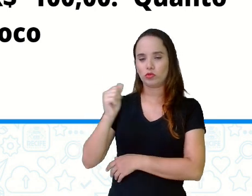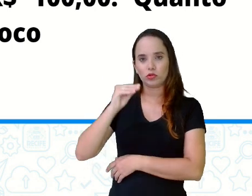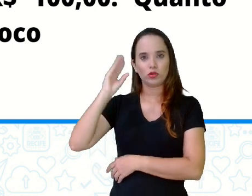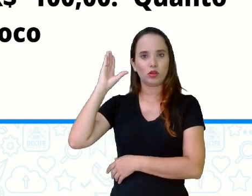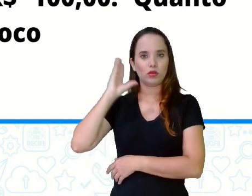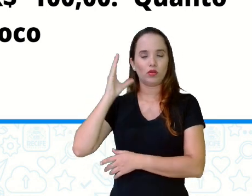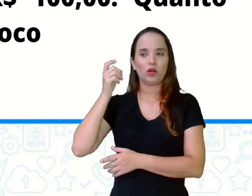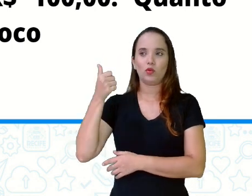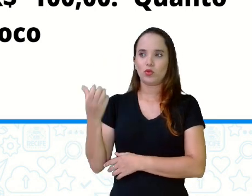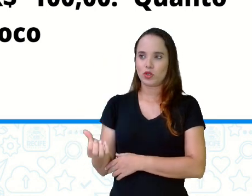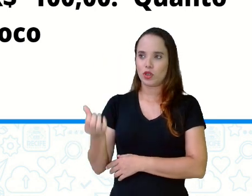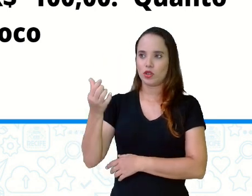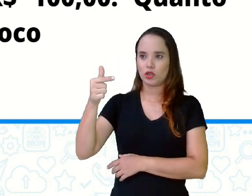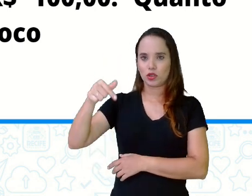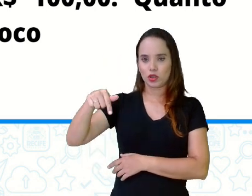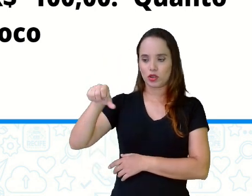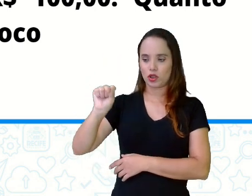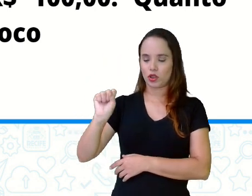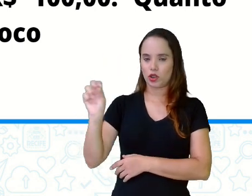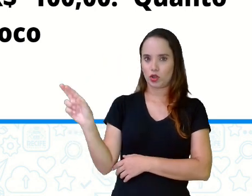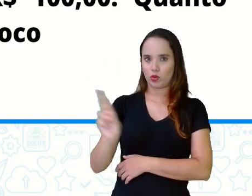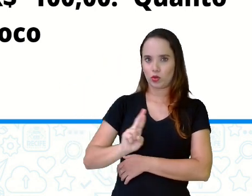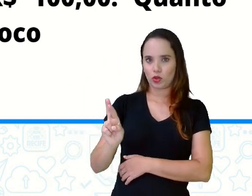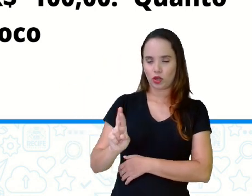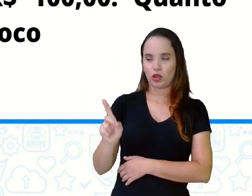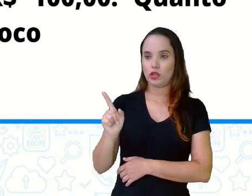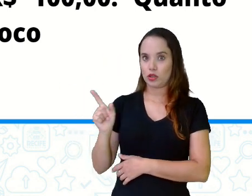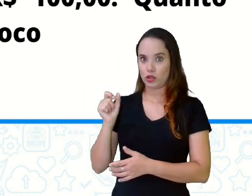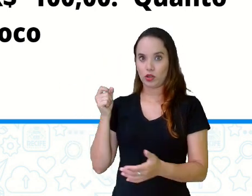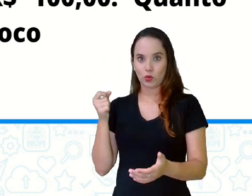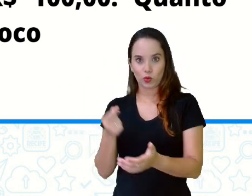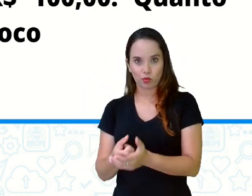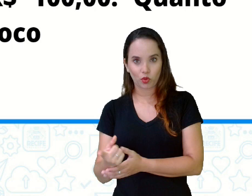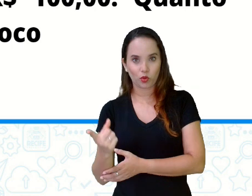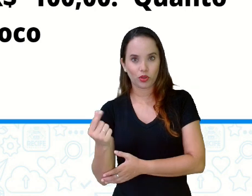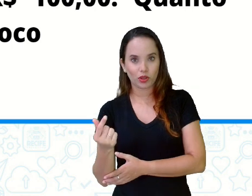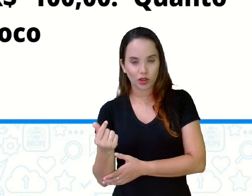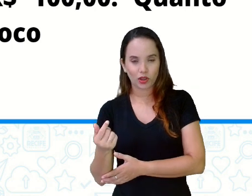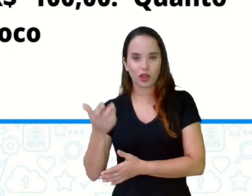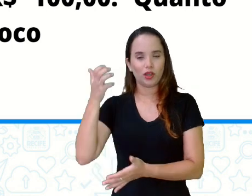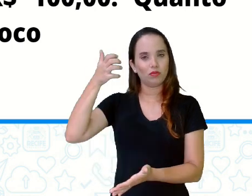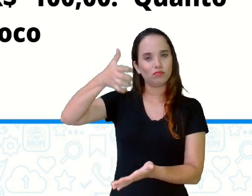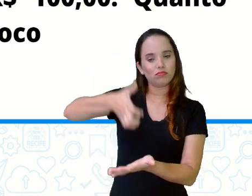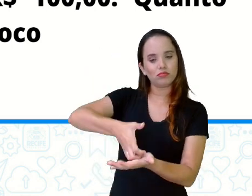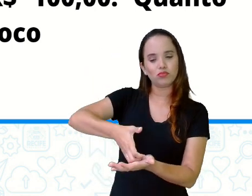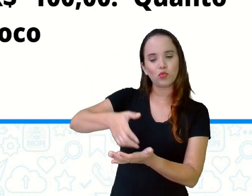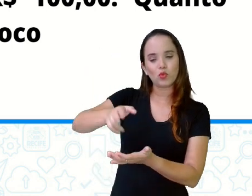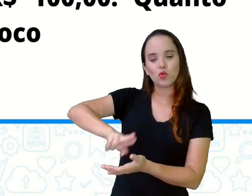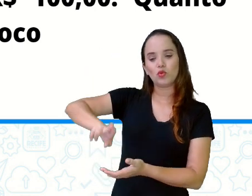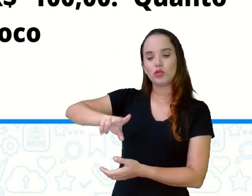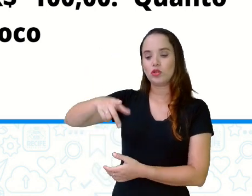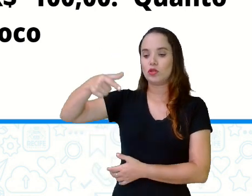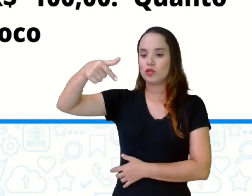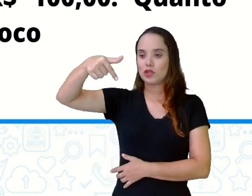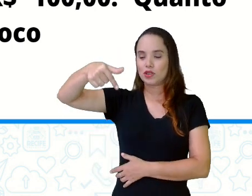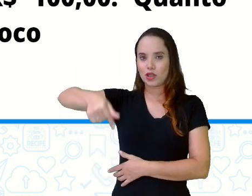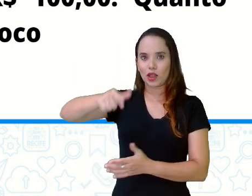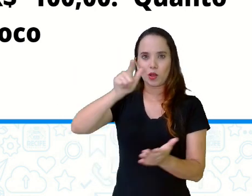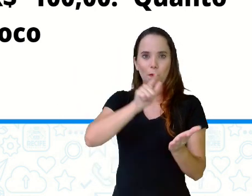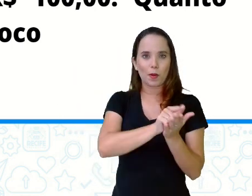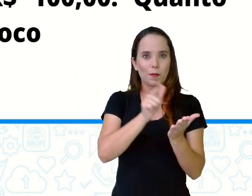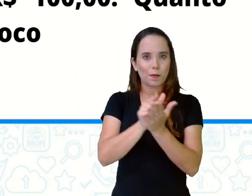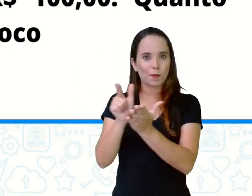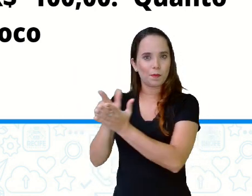R$678. Ele pagou em dinheiro com 7 notas de 100. 7